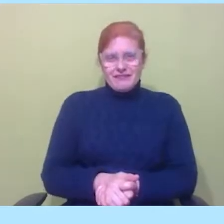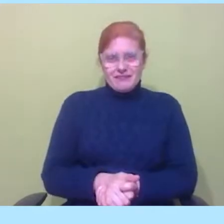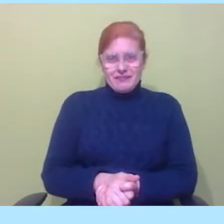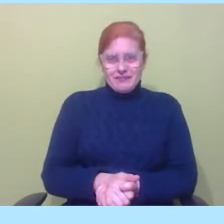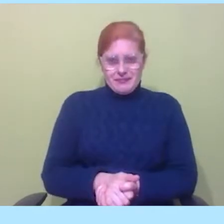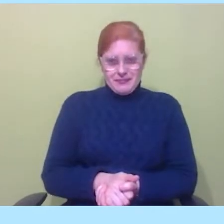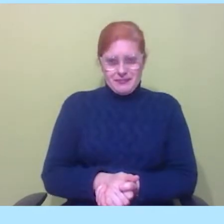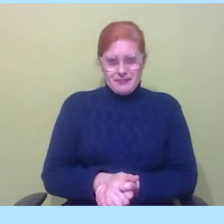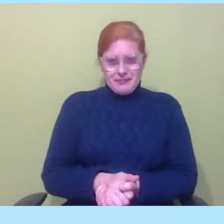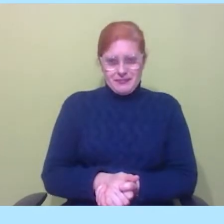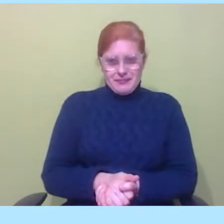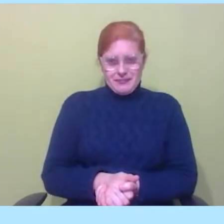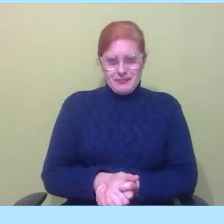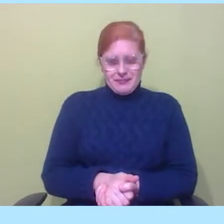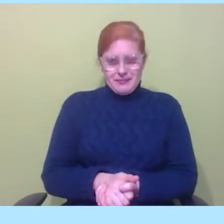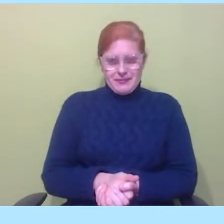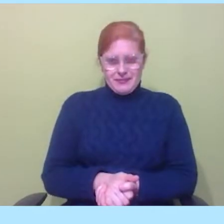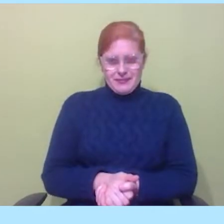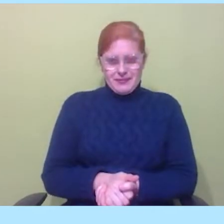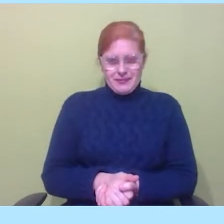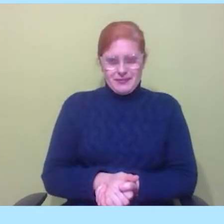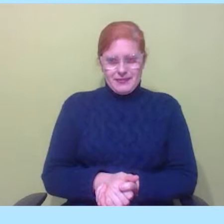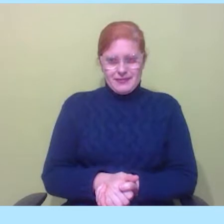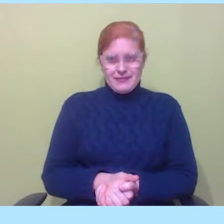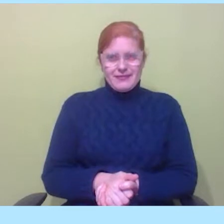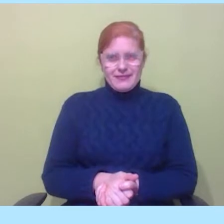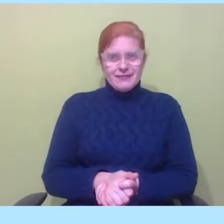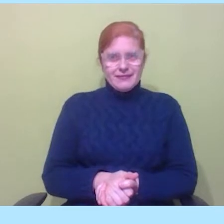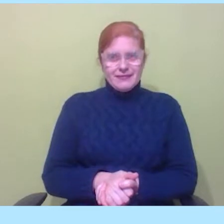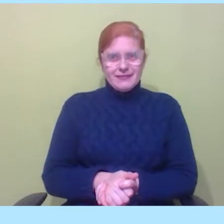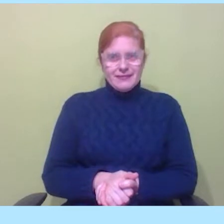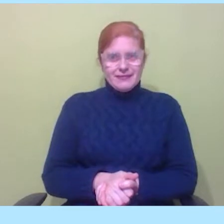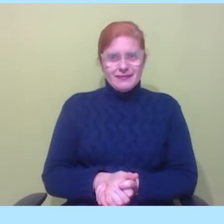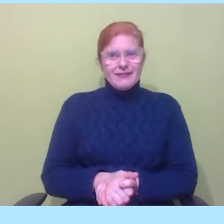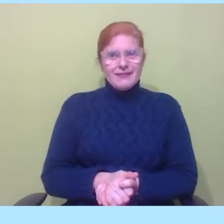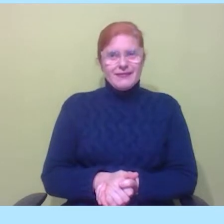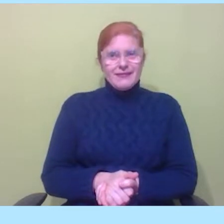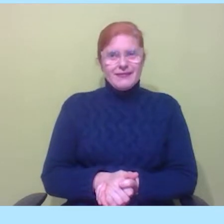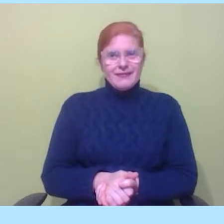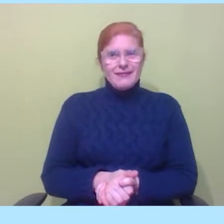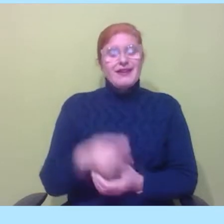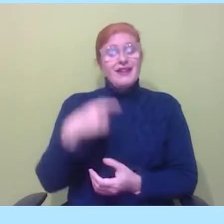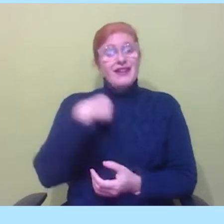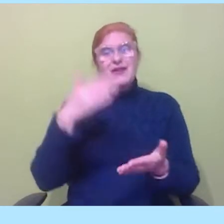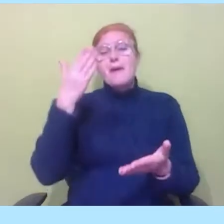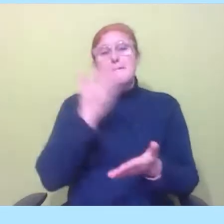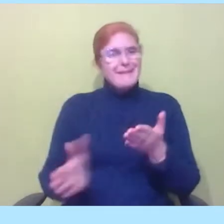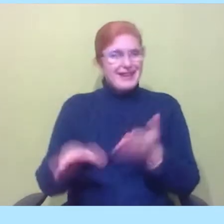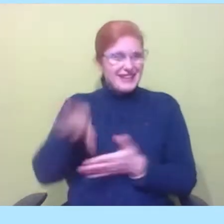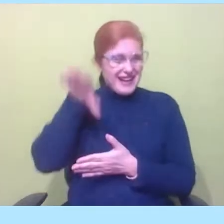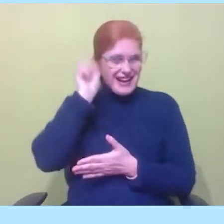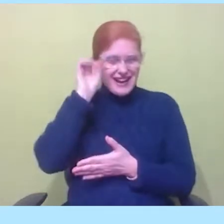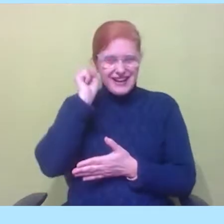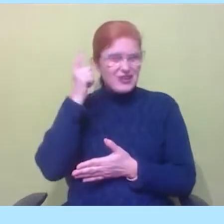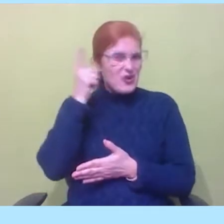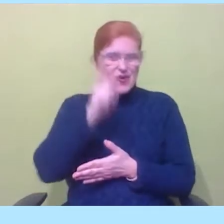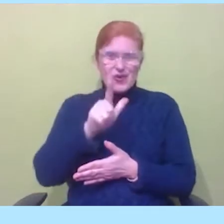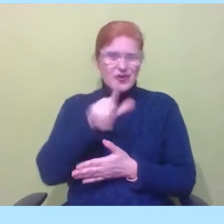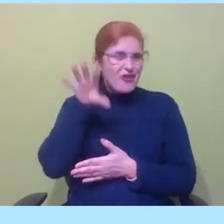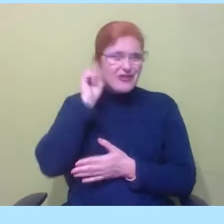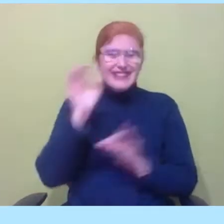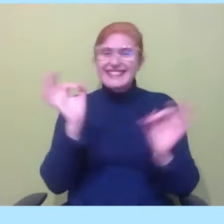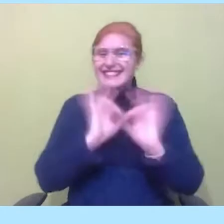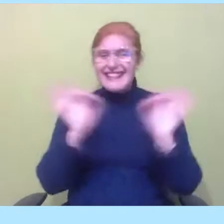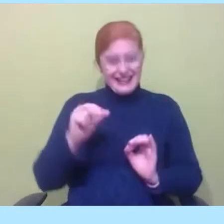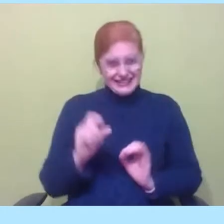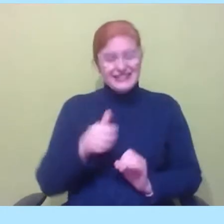Poxa, eu fui uma das pessoas que perdi o áudio, eu não ouvi absolutamente nada do que a Nanda falou, absolutamente nada, perdi